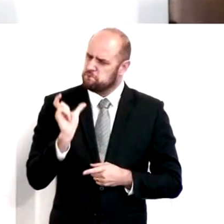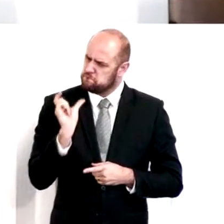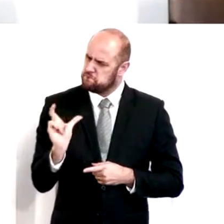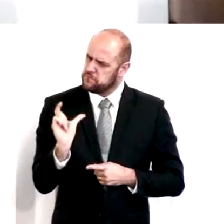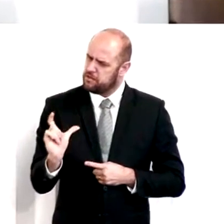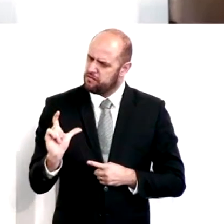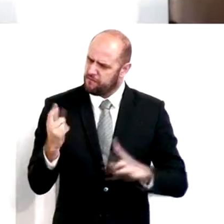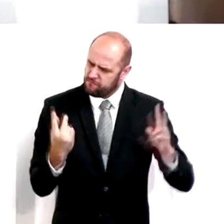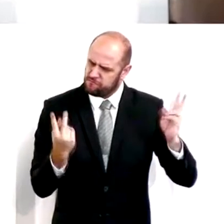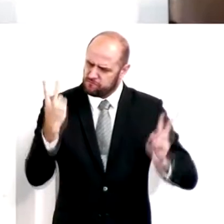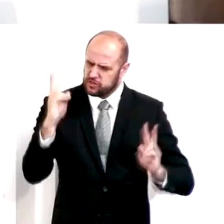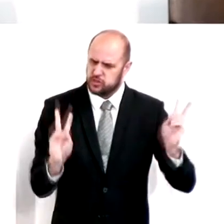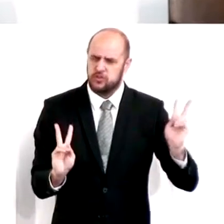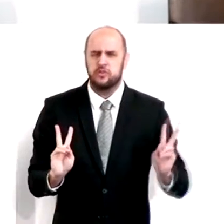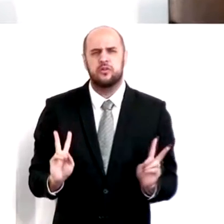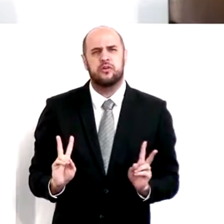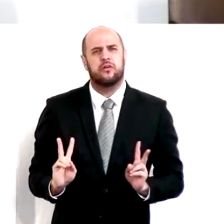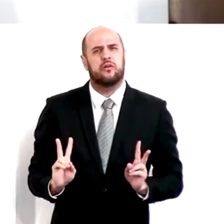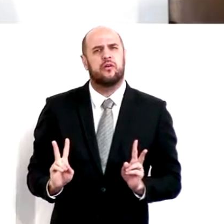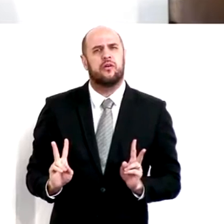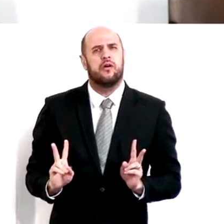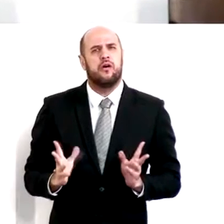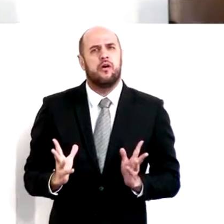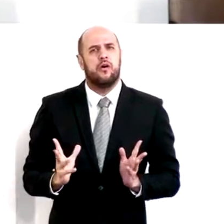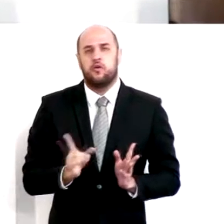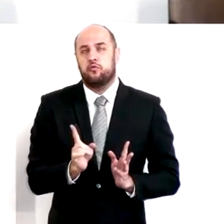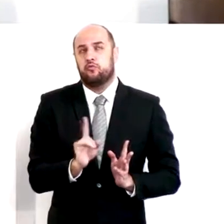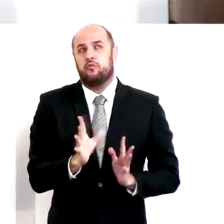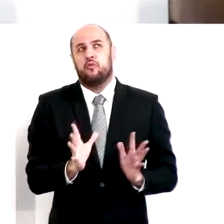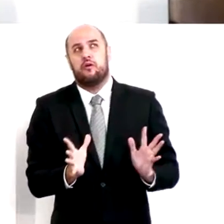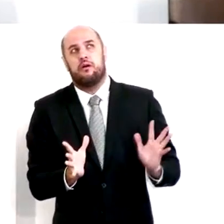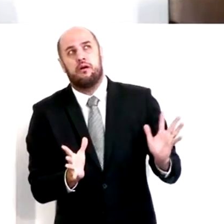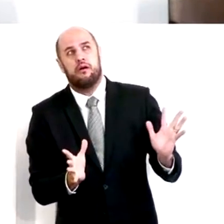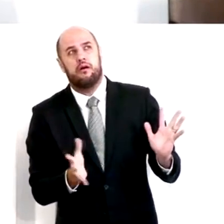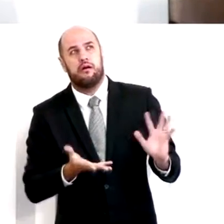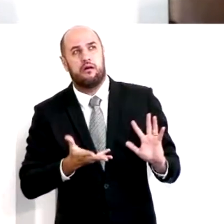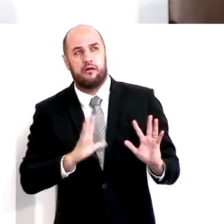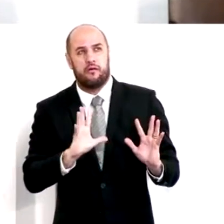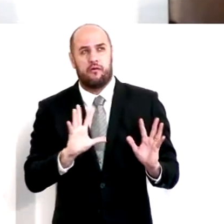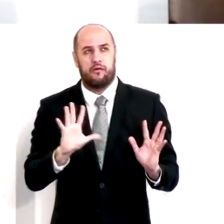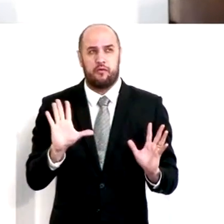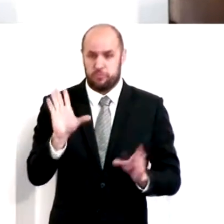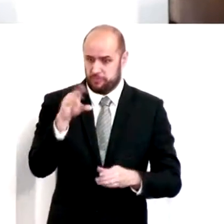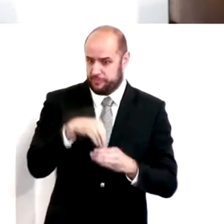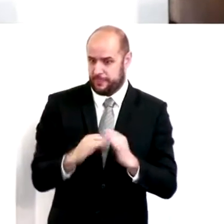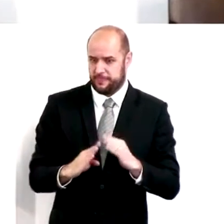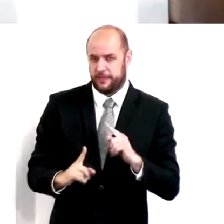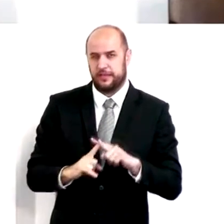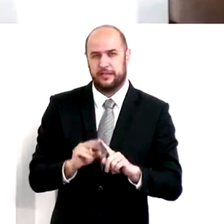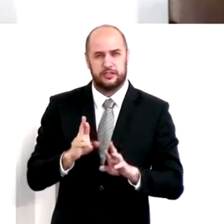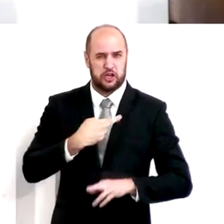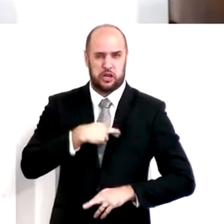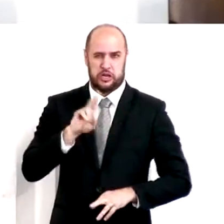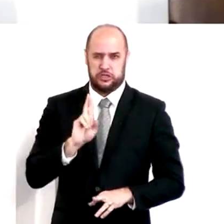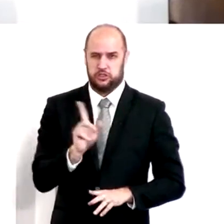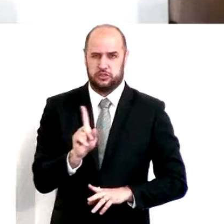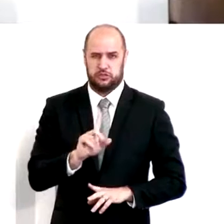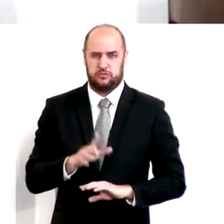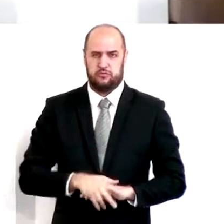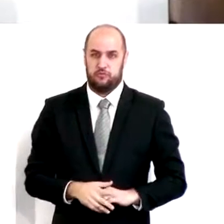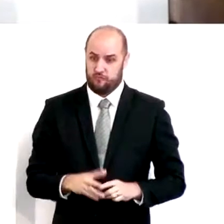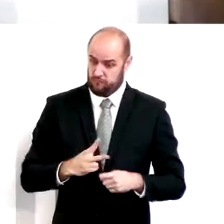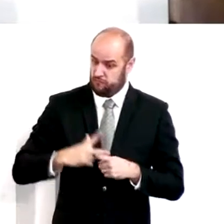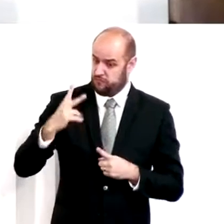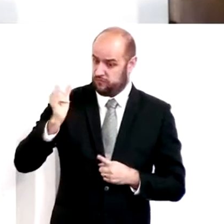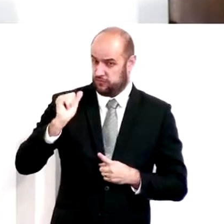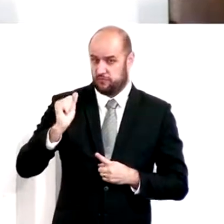exatamente uma palavra uma palavra eclesiástica, eu diria, uma palavra religiosa. Triunfo é